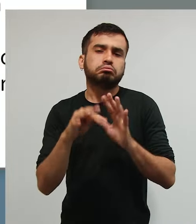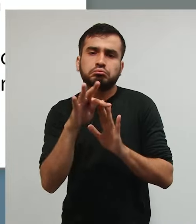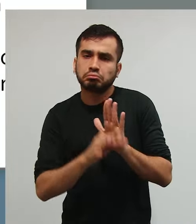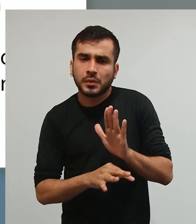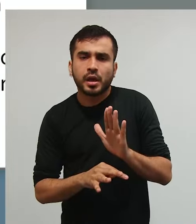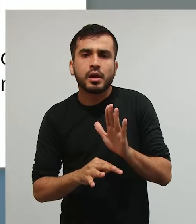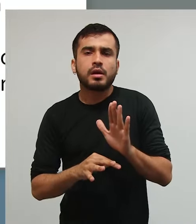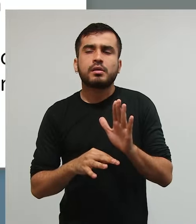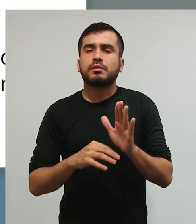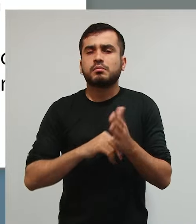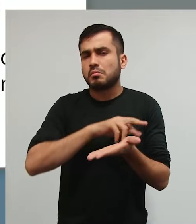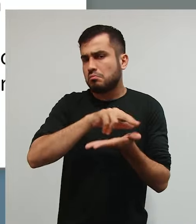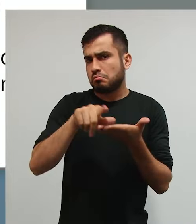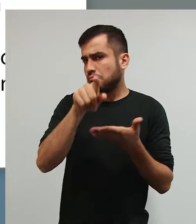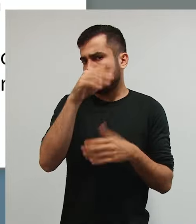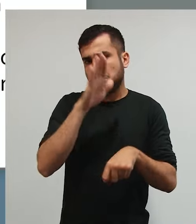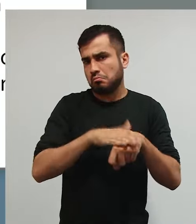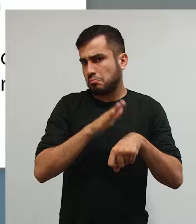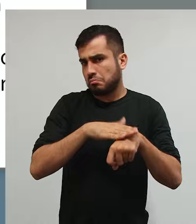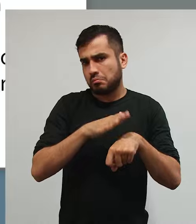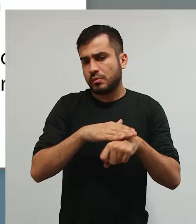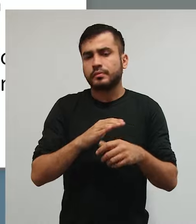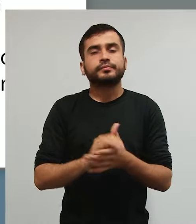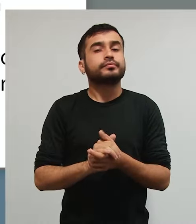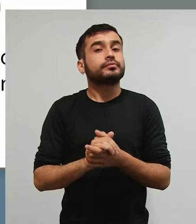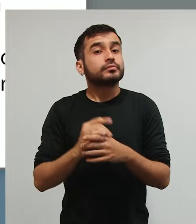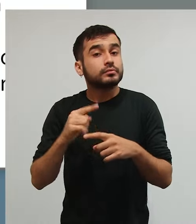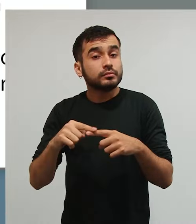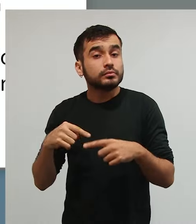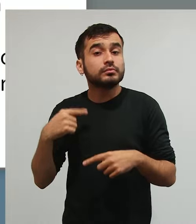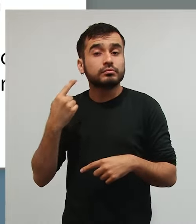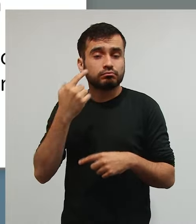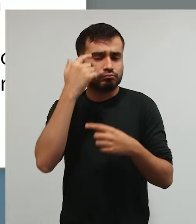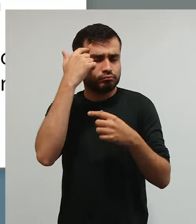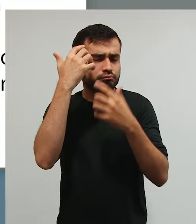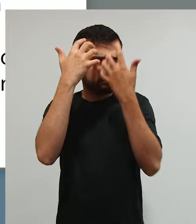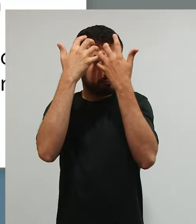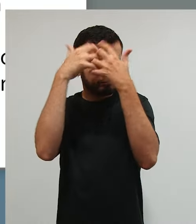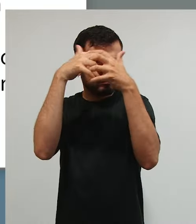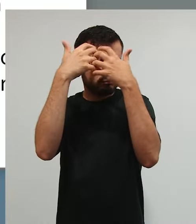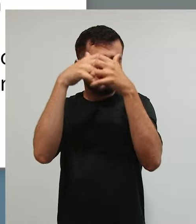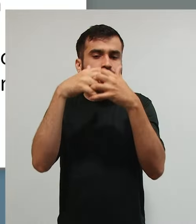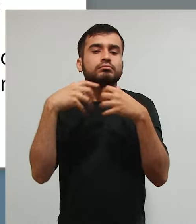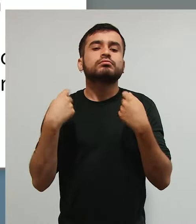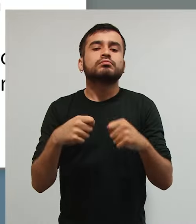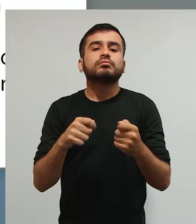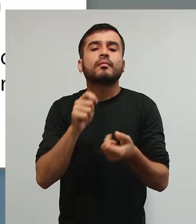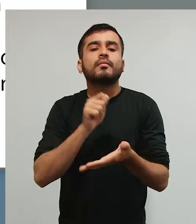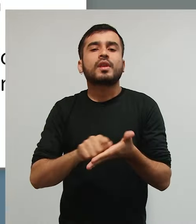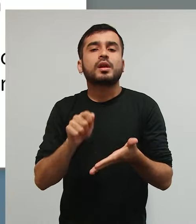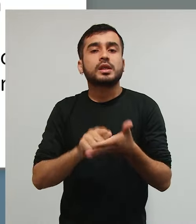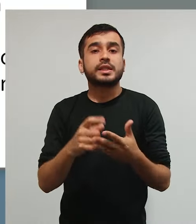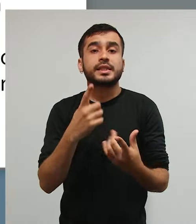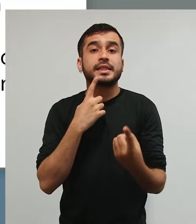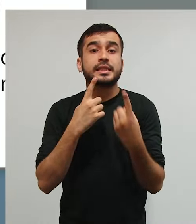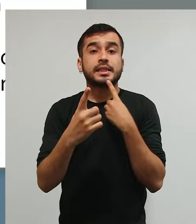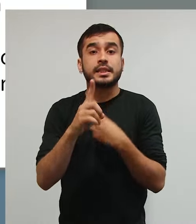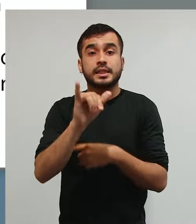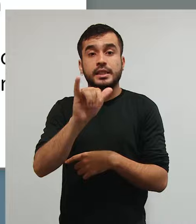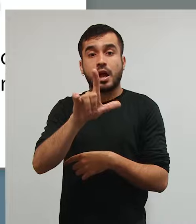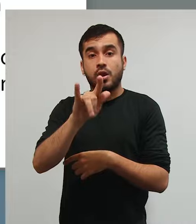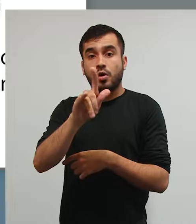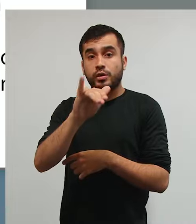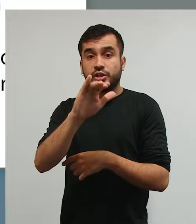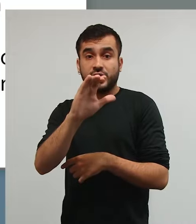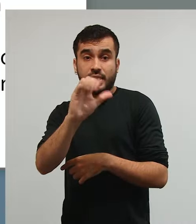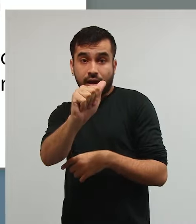poema, ou em uma obra, em uma literatura de cordel, aí vai depender da sua criatividade. Depois, essa